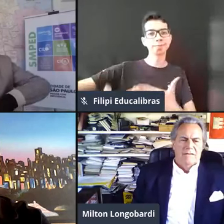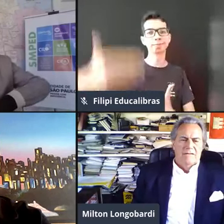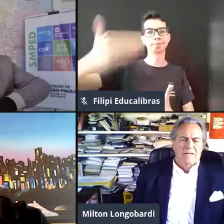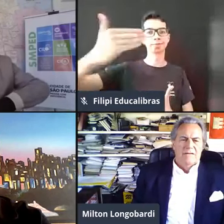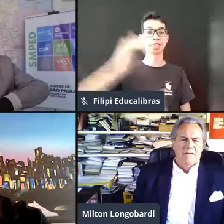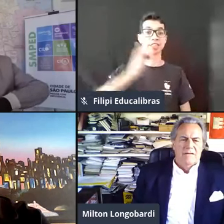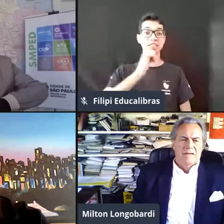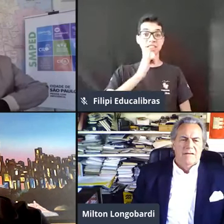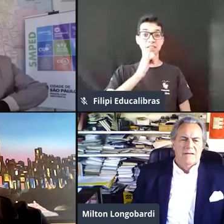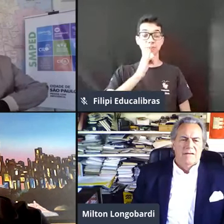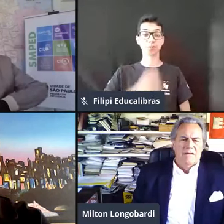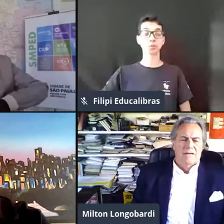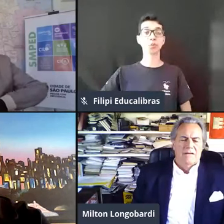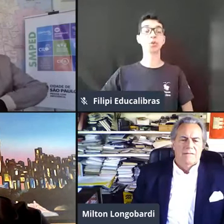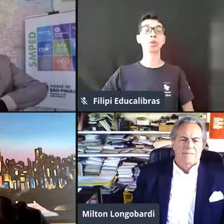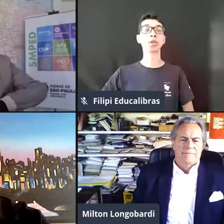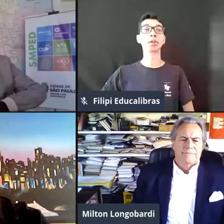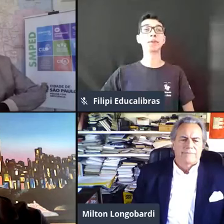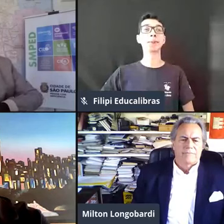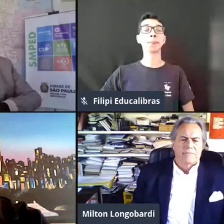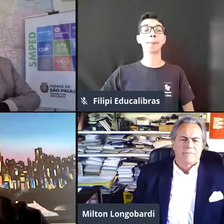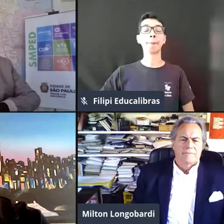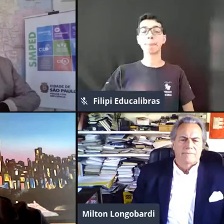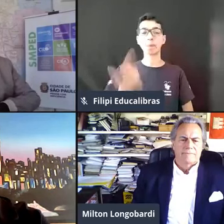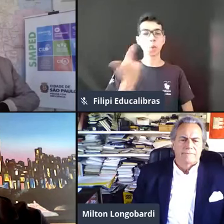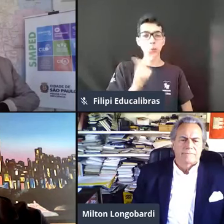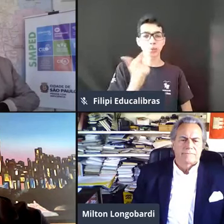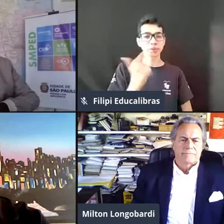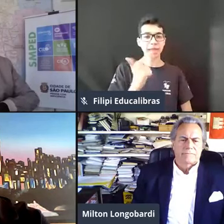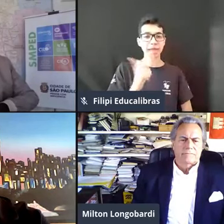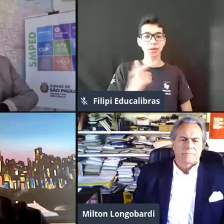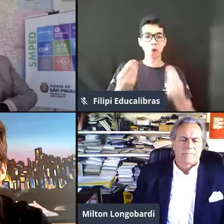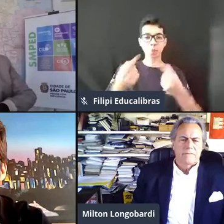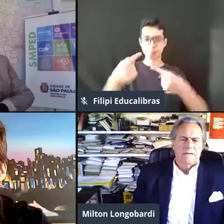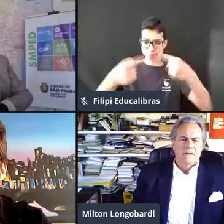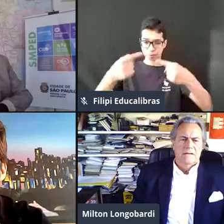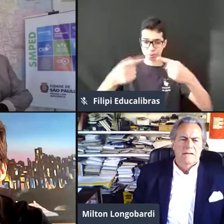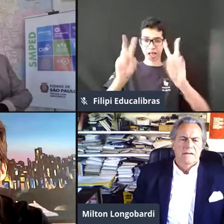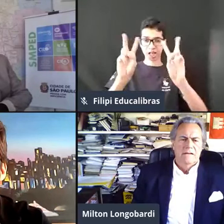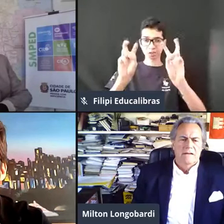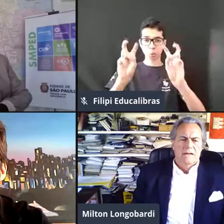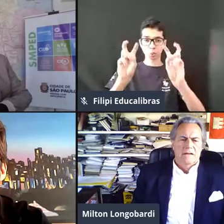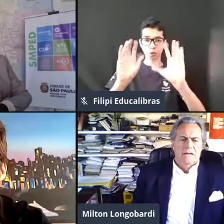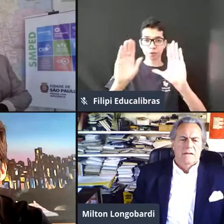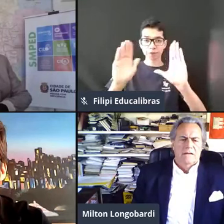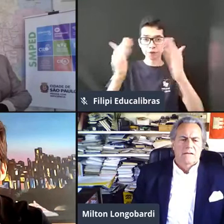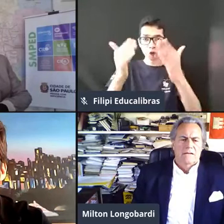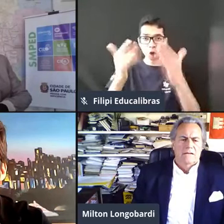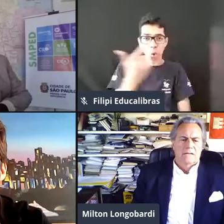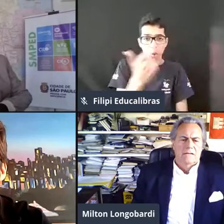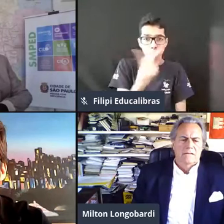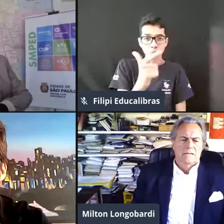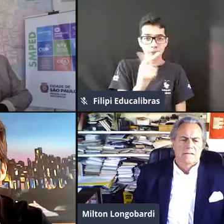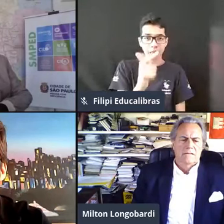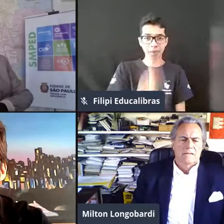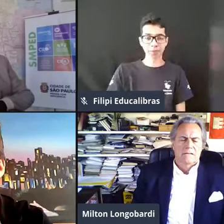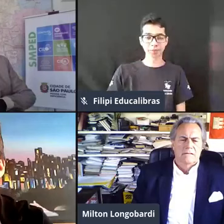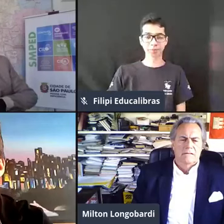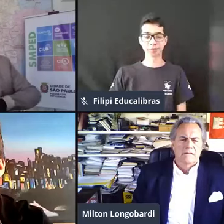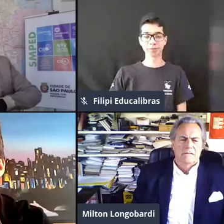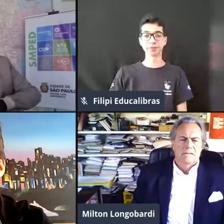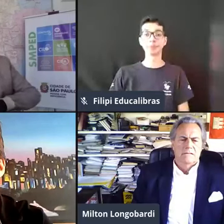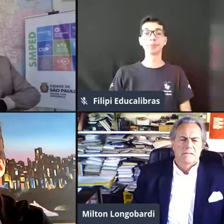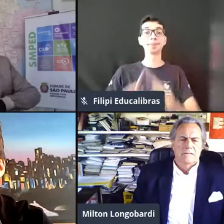orientação política voltada para o longevo. Você está começando, está liderando